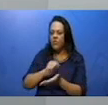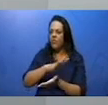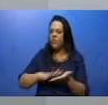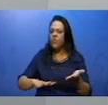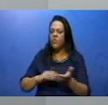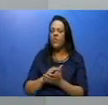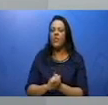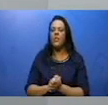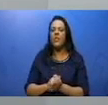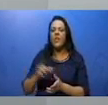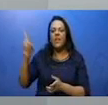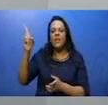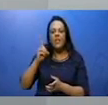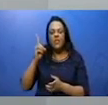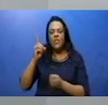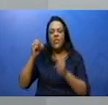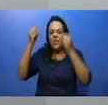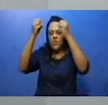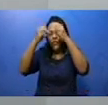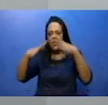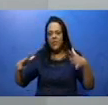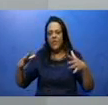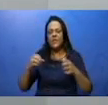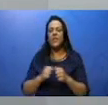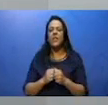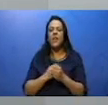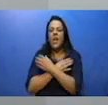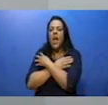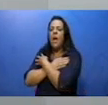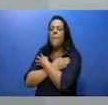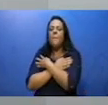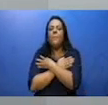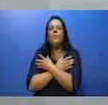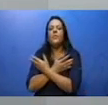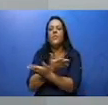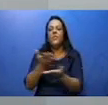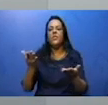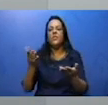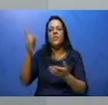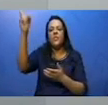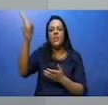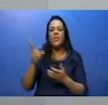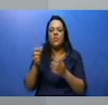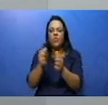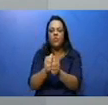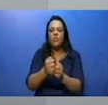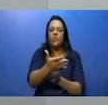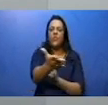quiser, tudo vai passar e logo nós estaremos todos juntos. Um grande abraço a todos. Fiquem com Deus.